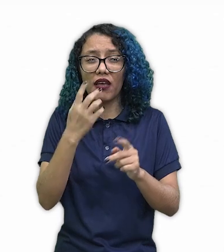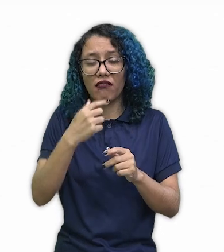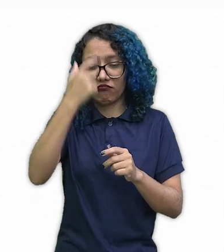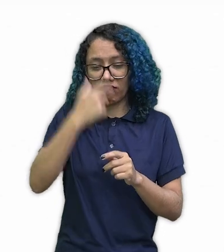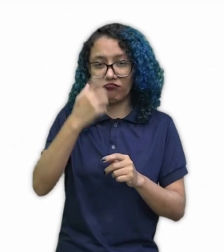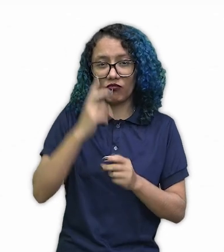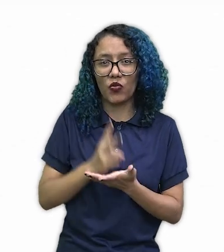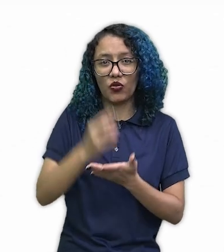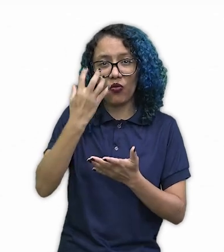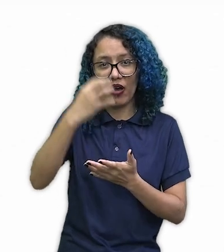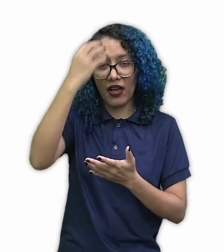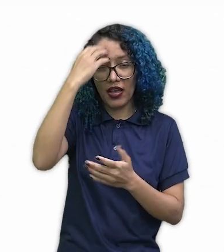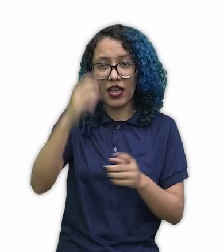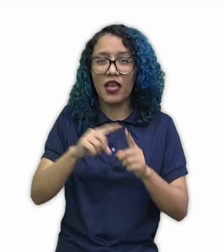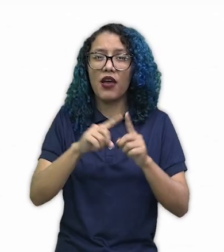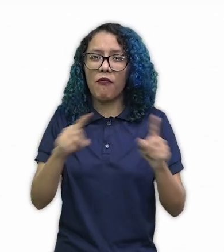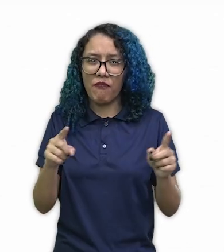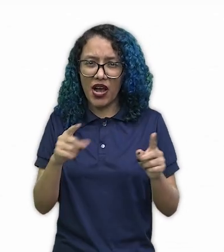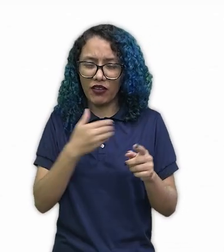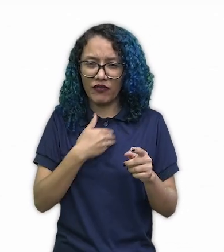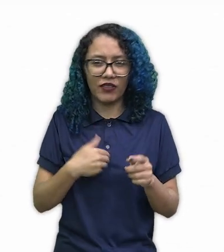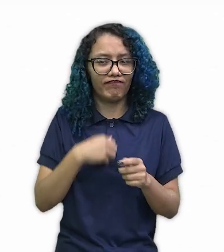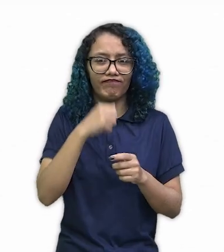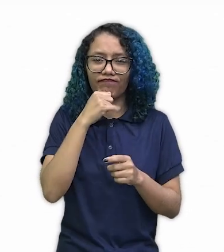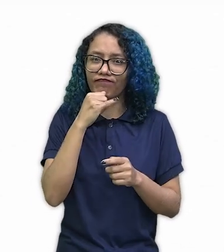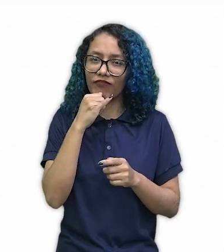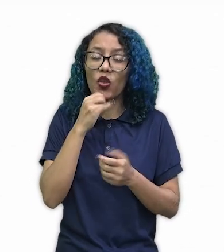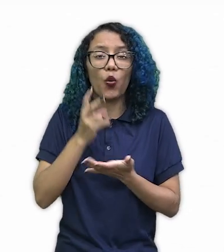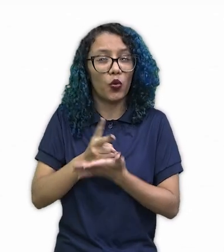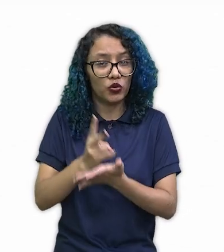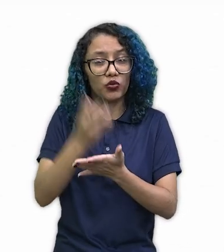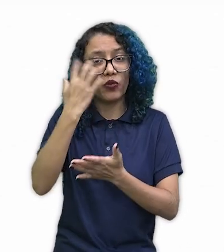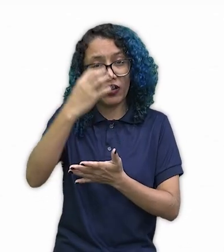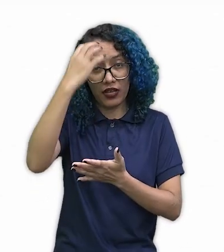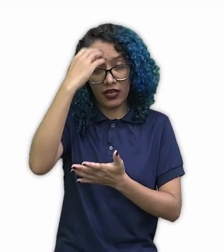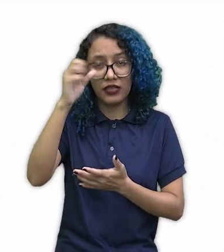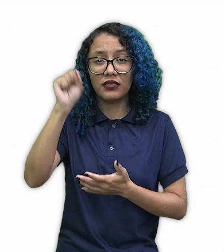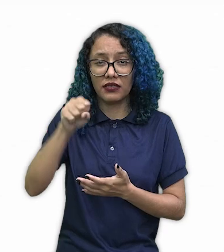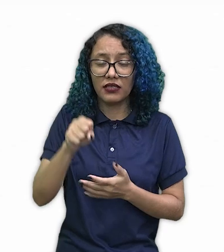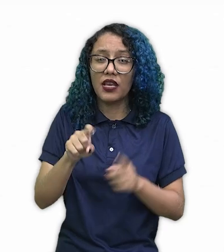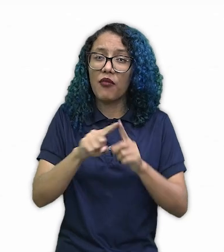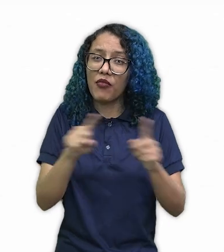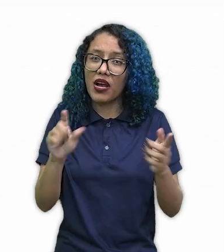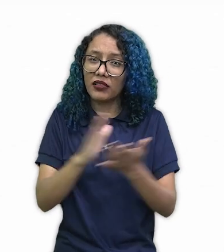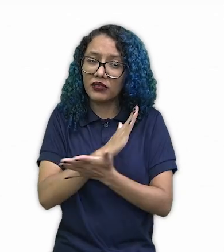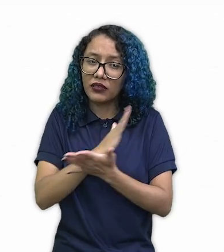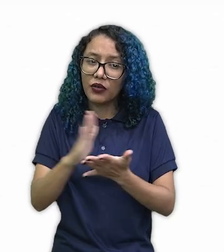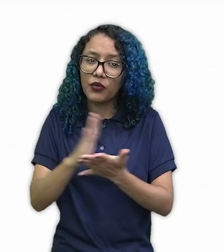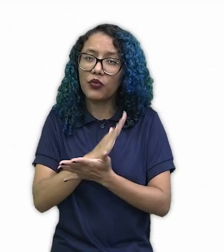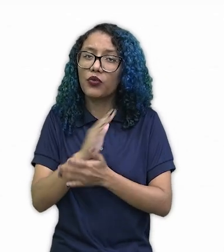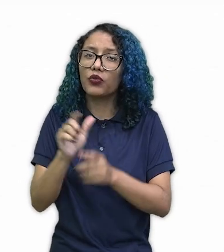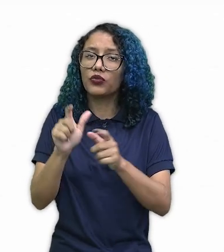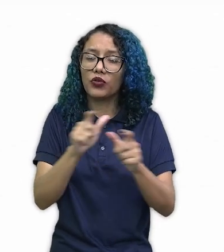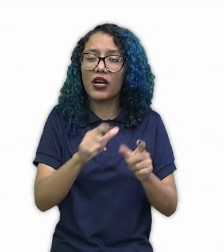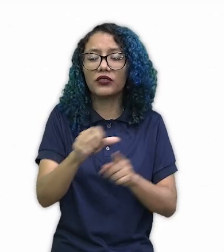não governe mais como rei, dentro desse poder autoritário aí. Mas eu continuo lá. Mas em